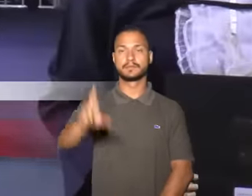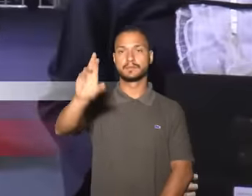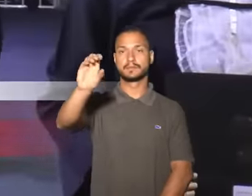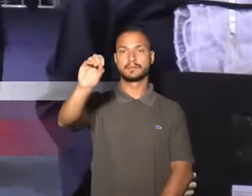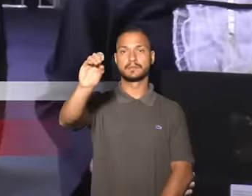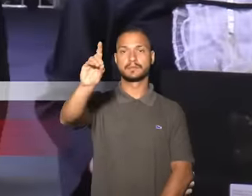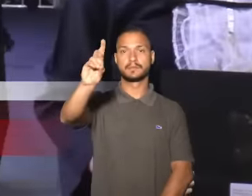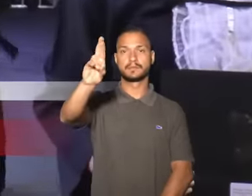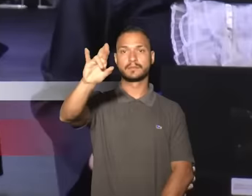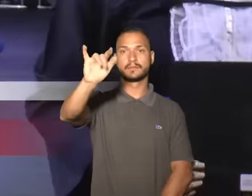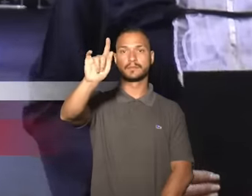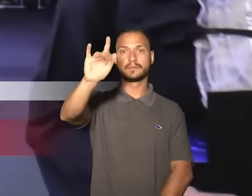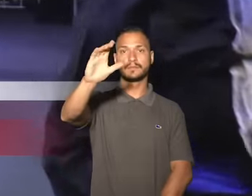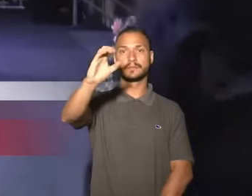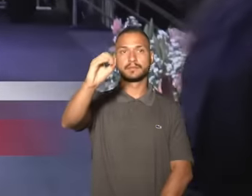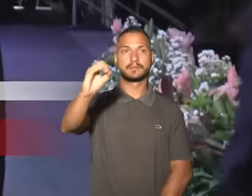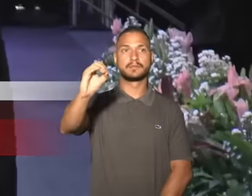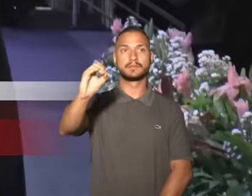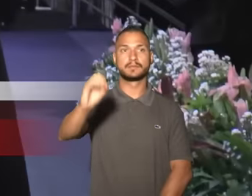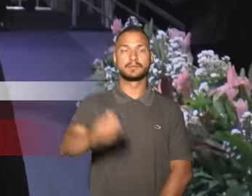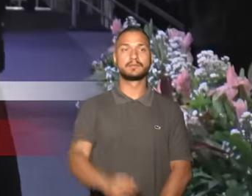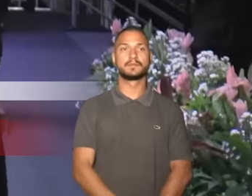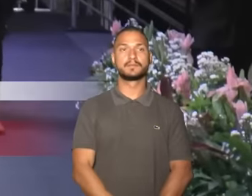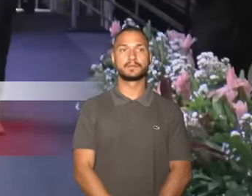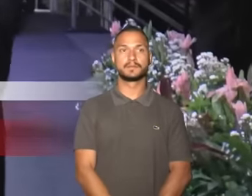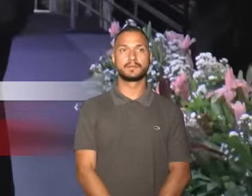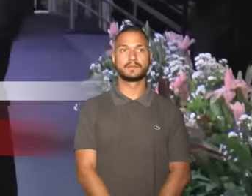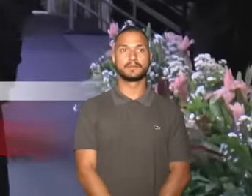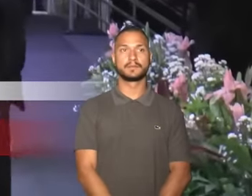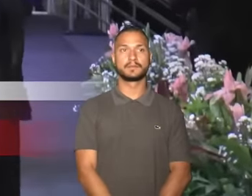Rodrigo de Jesus Vilela Eiras.